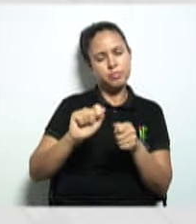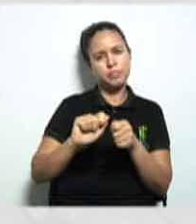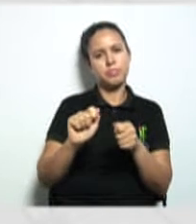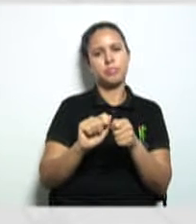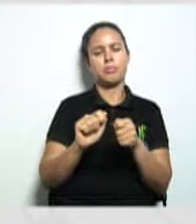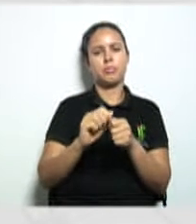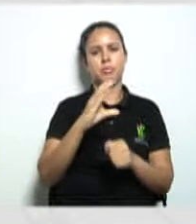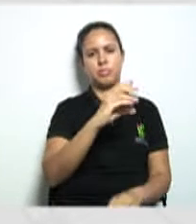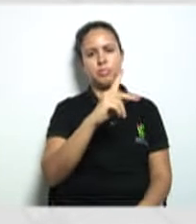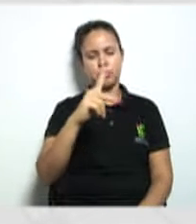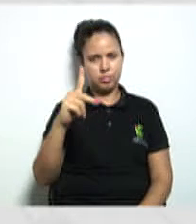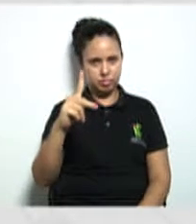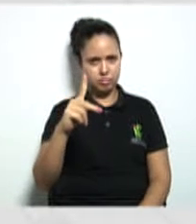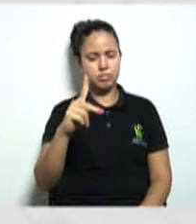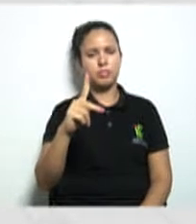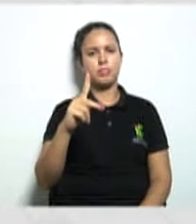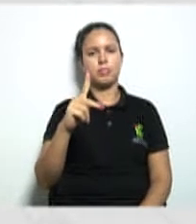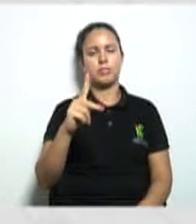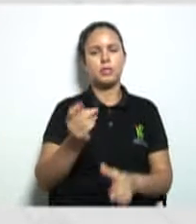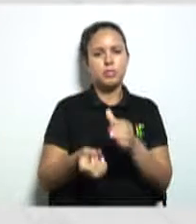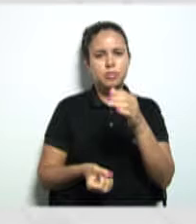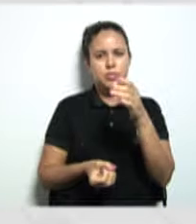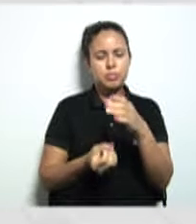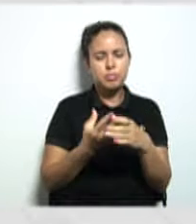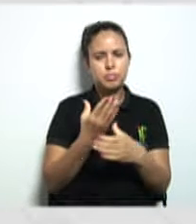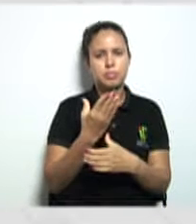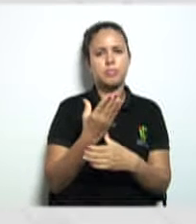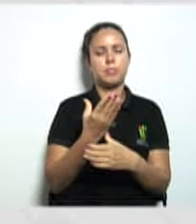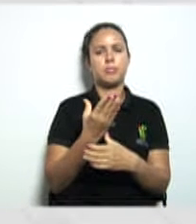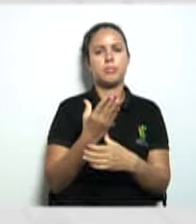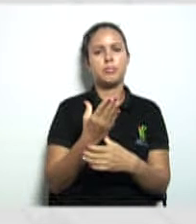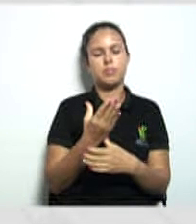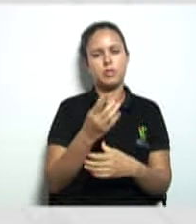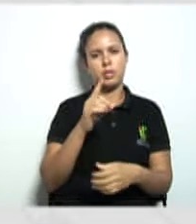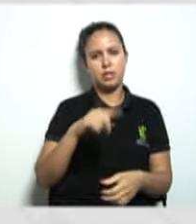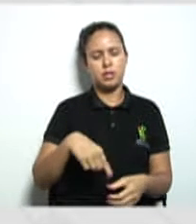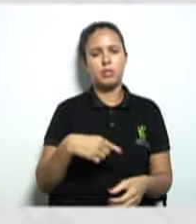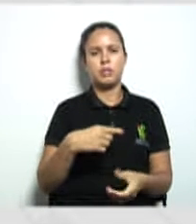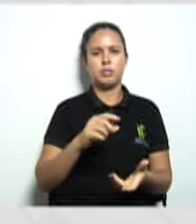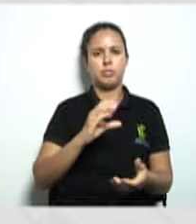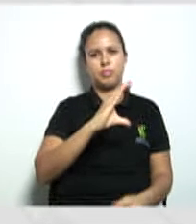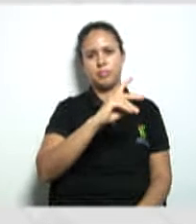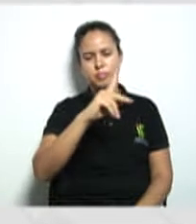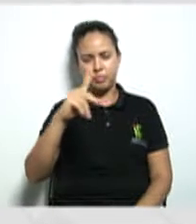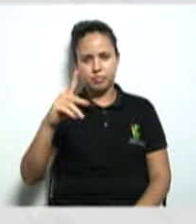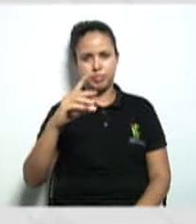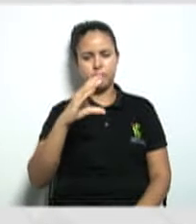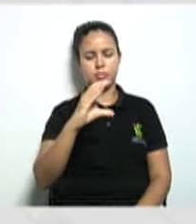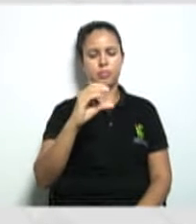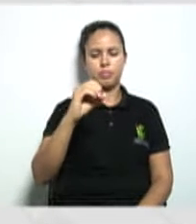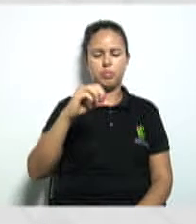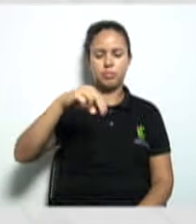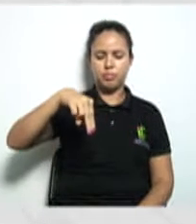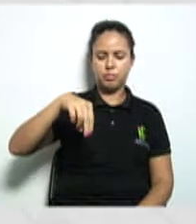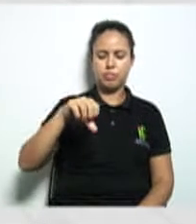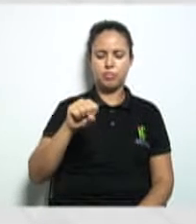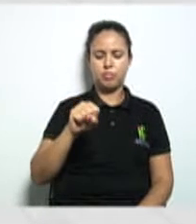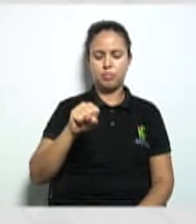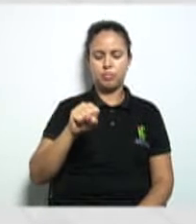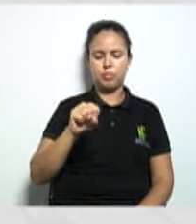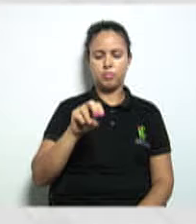registro da primeira cooperativa. Ela surgiu como uma cooperativa de consumo. Qual era o